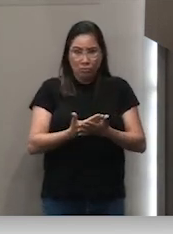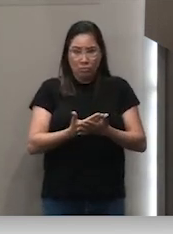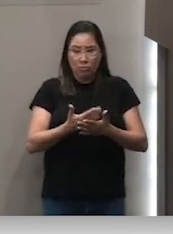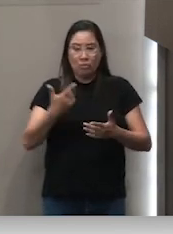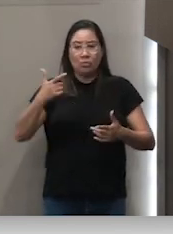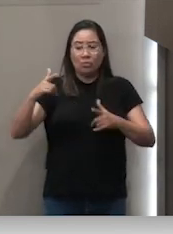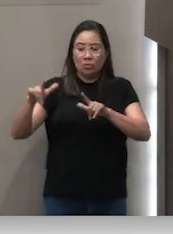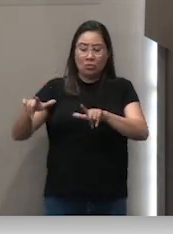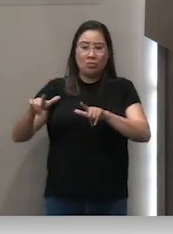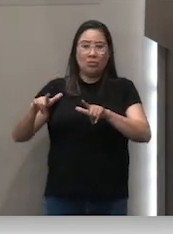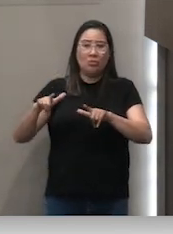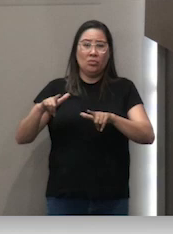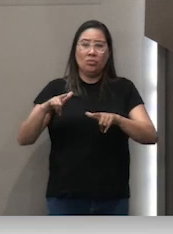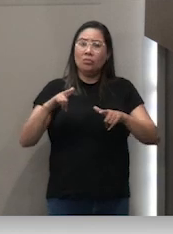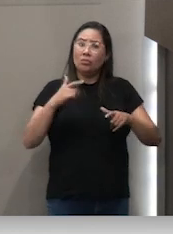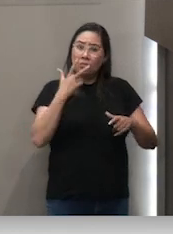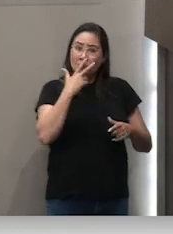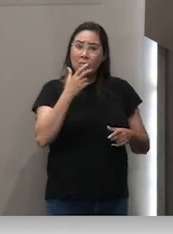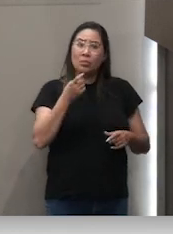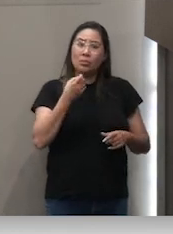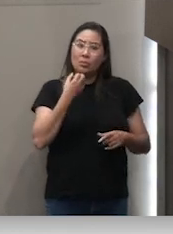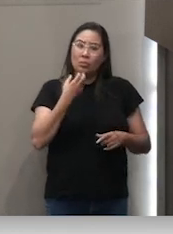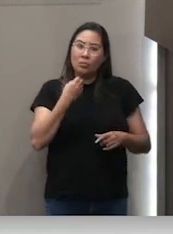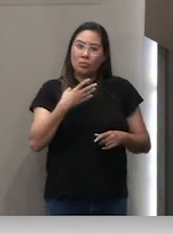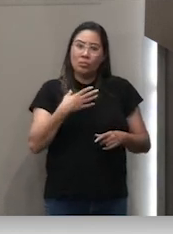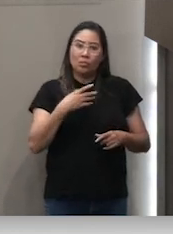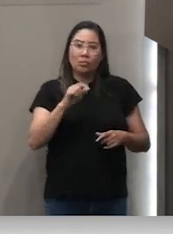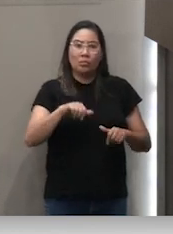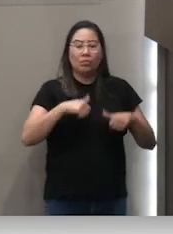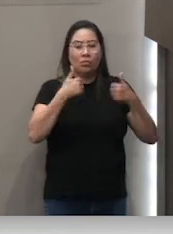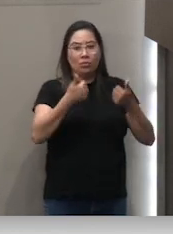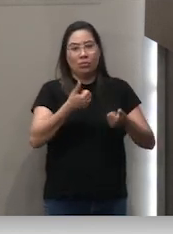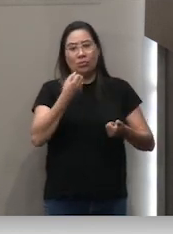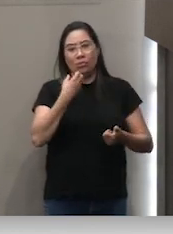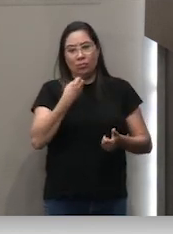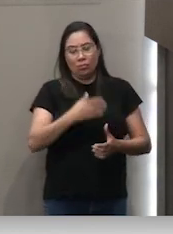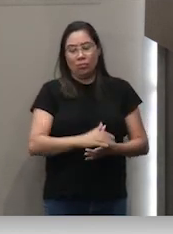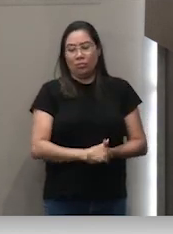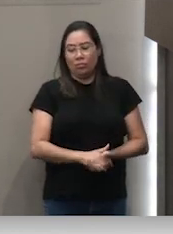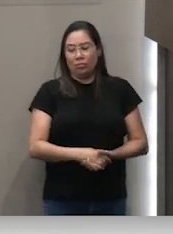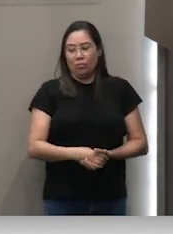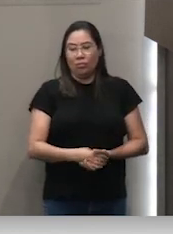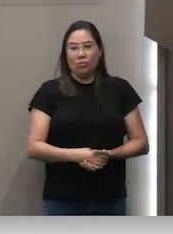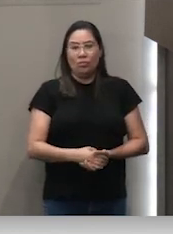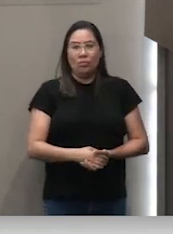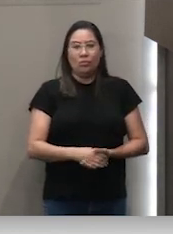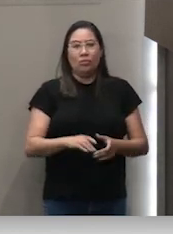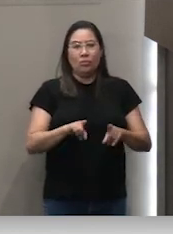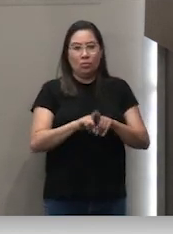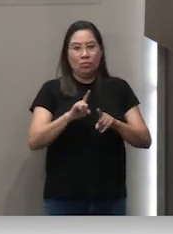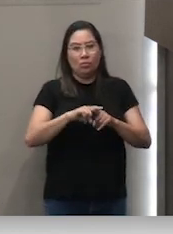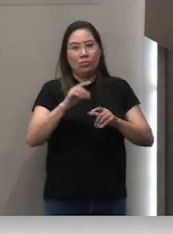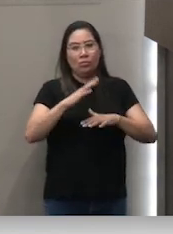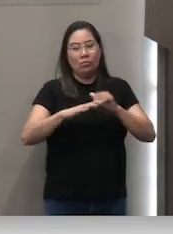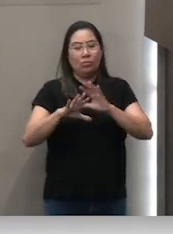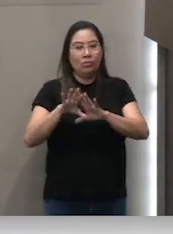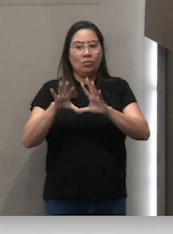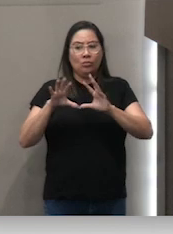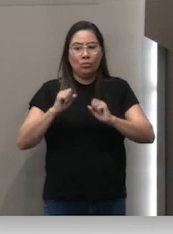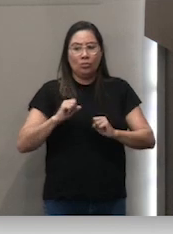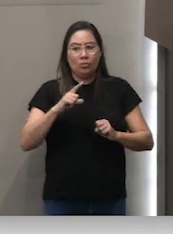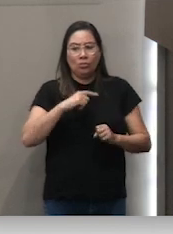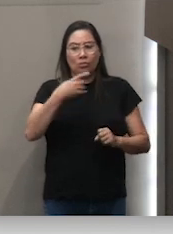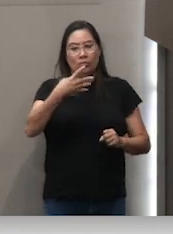que seja saudável e salubre, vai ser muito bom. Então, além disso, então, a formação integral destaca